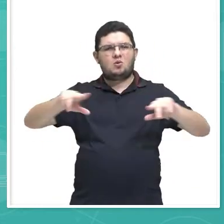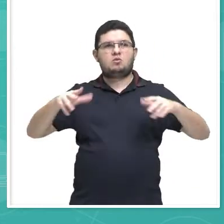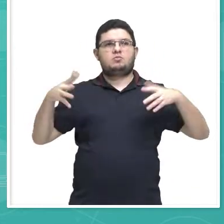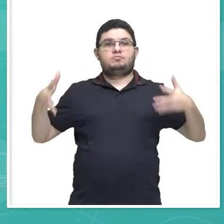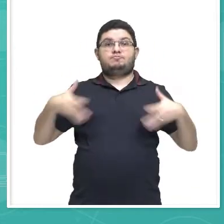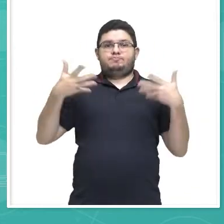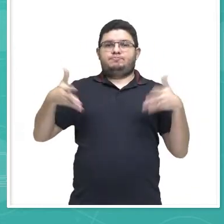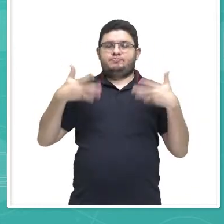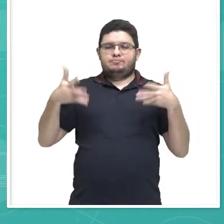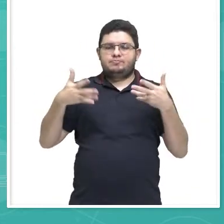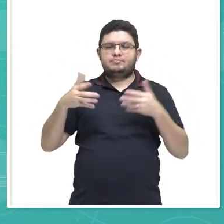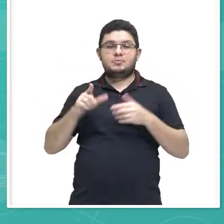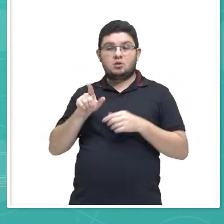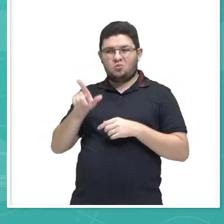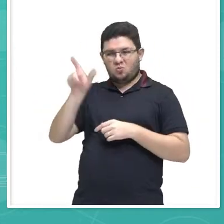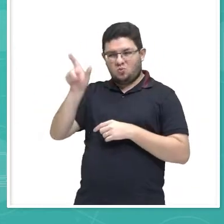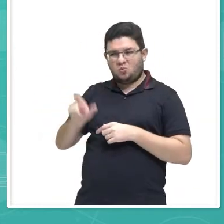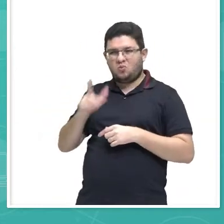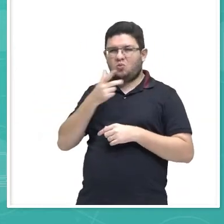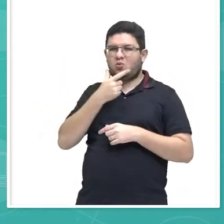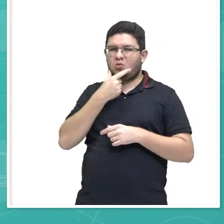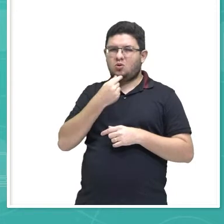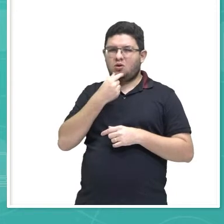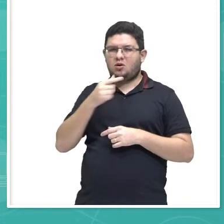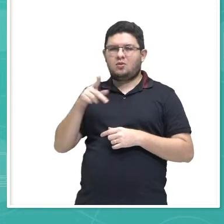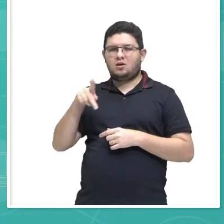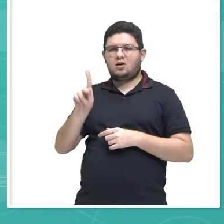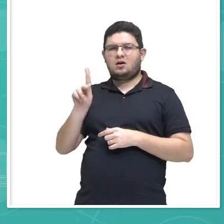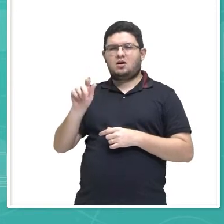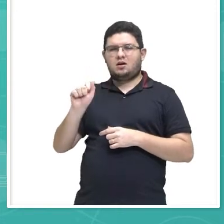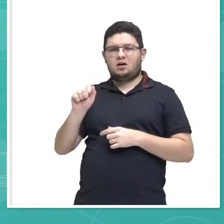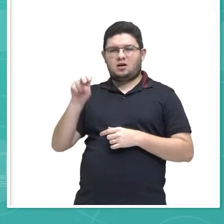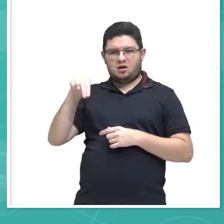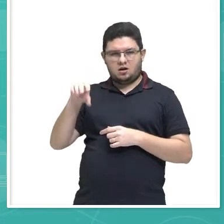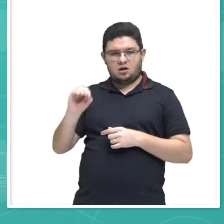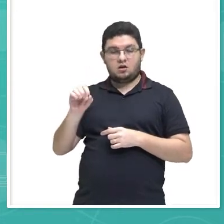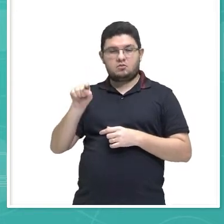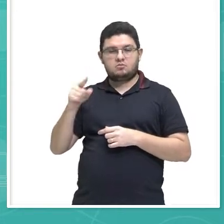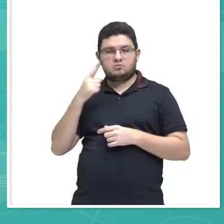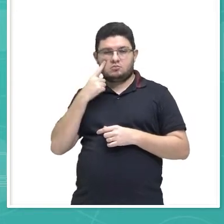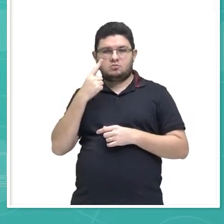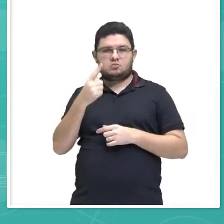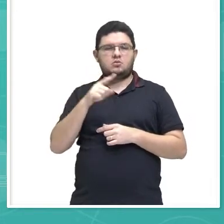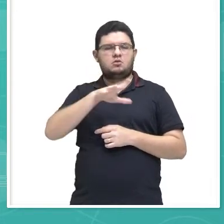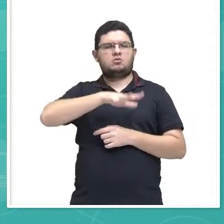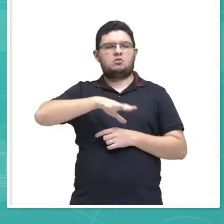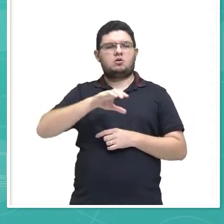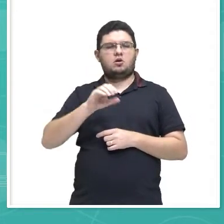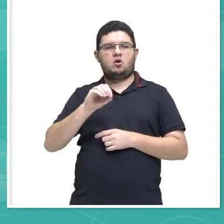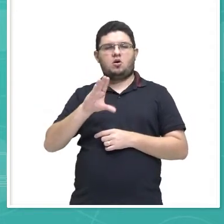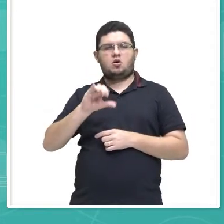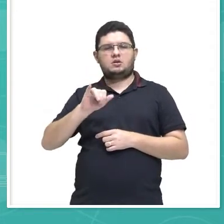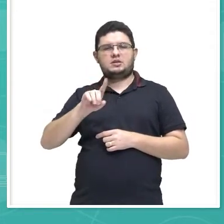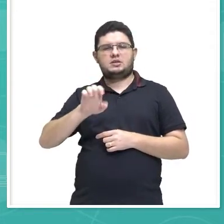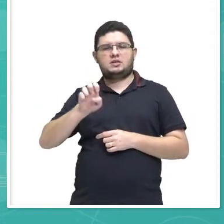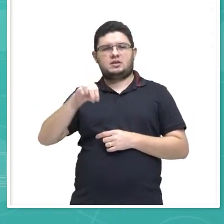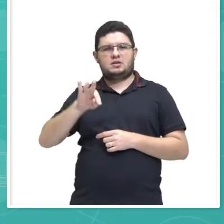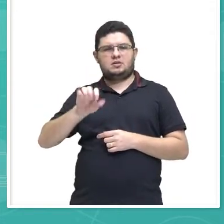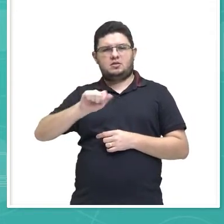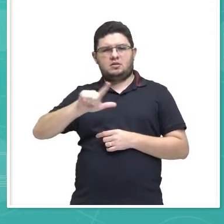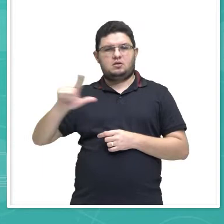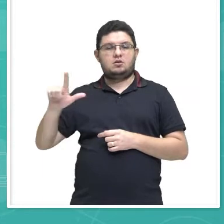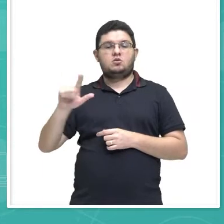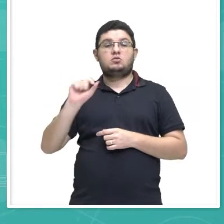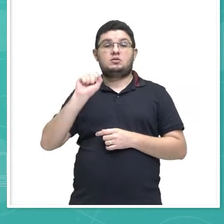viu que para nós ocidentais fica muito melhor tentar aprender alguma coisa quando você tem